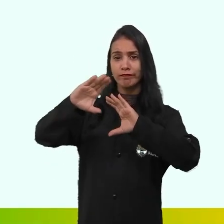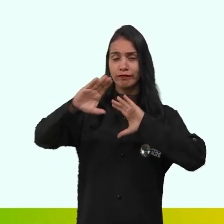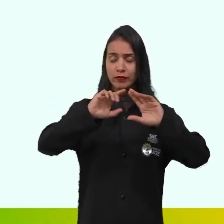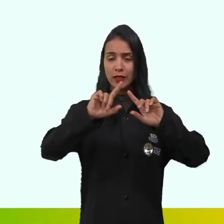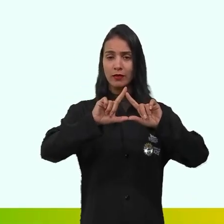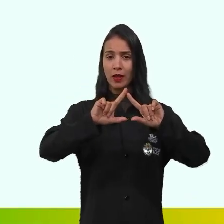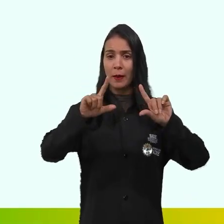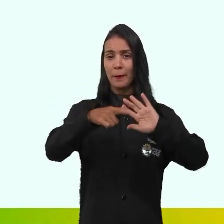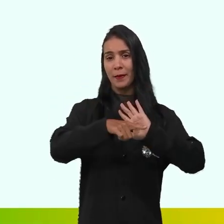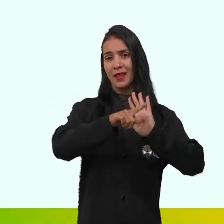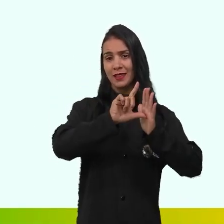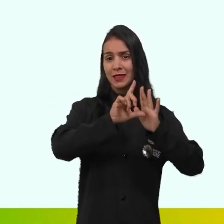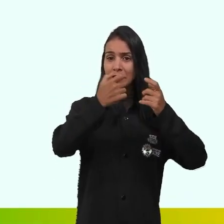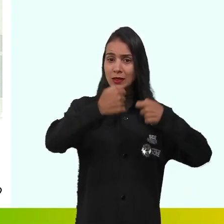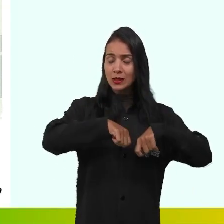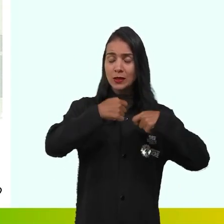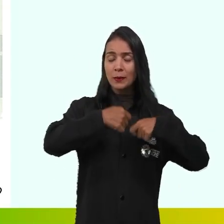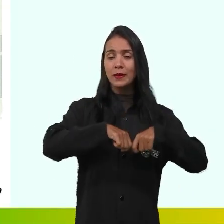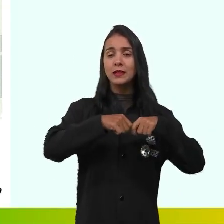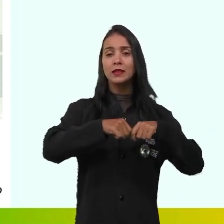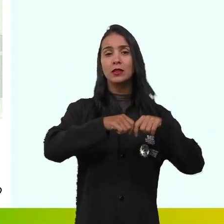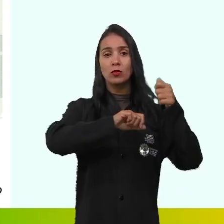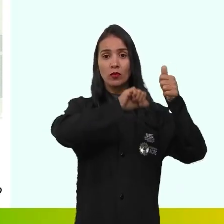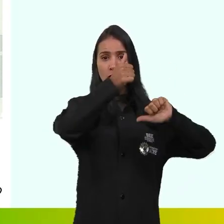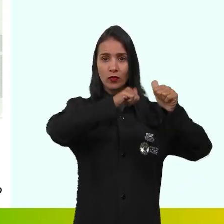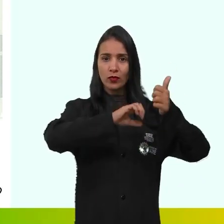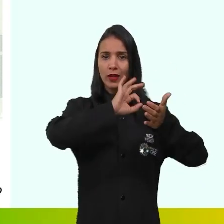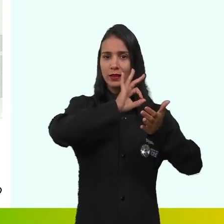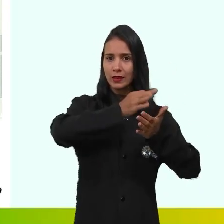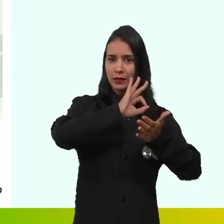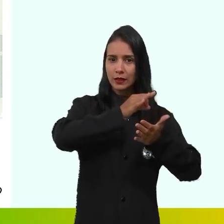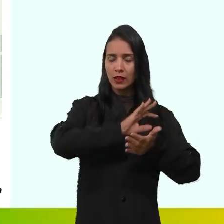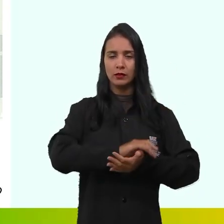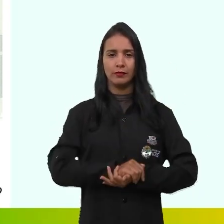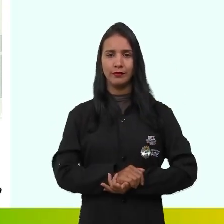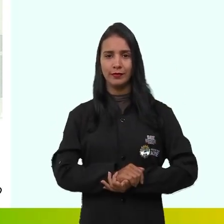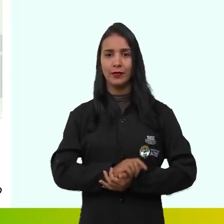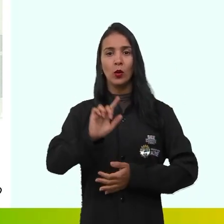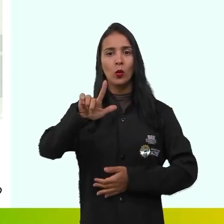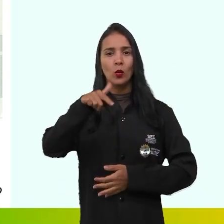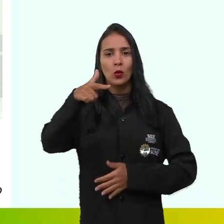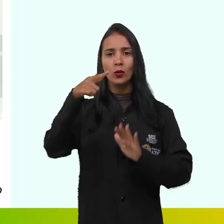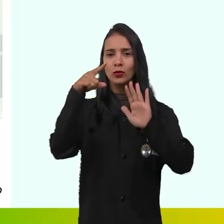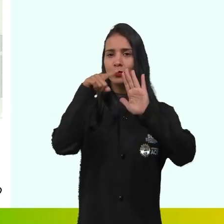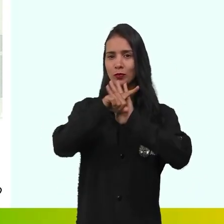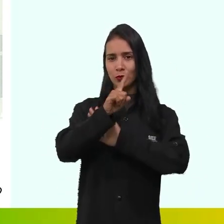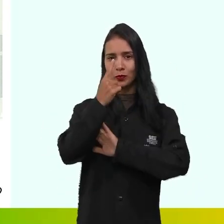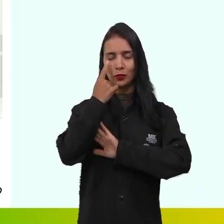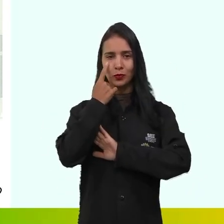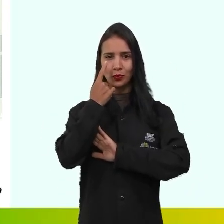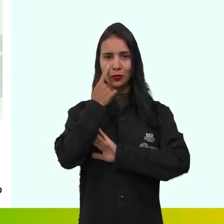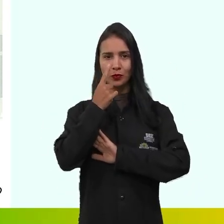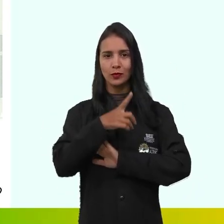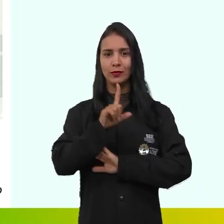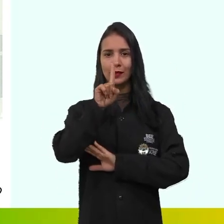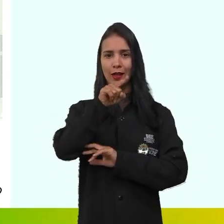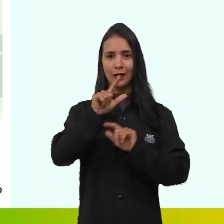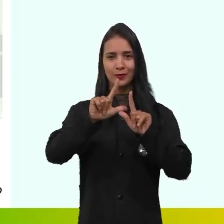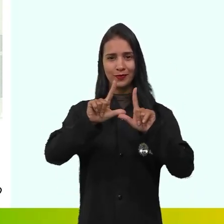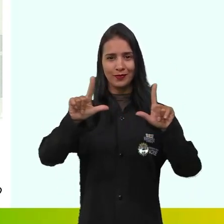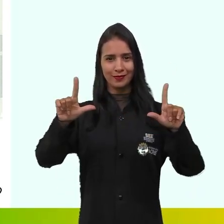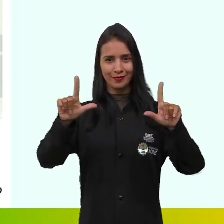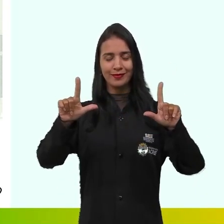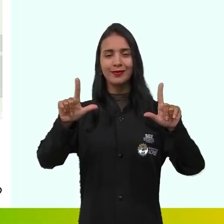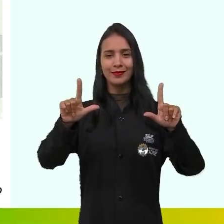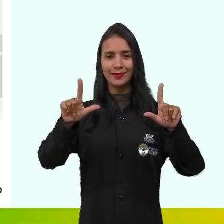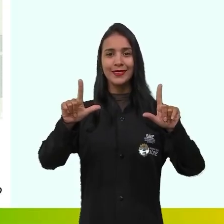checagem prévia, tá certo? E a próxima questão que eu trouxe para vocês é uma charge, tá? Qual a característica